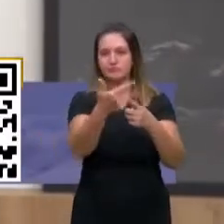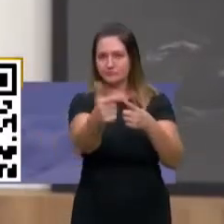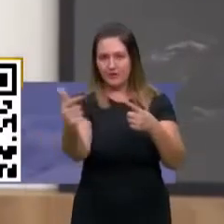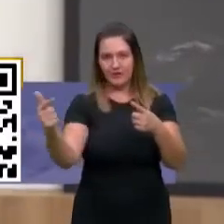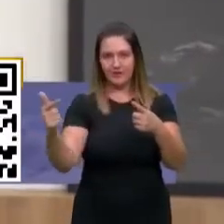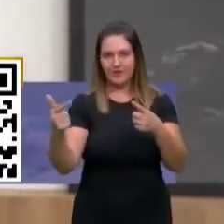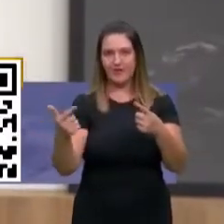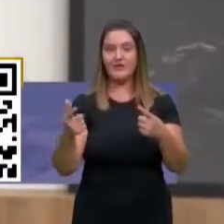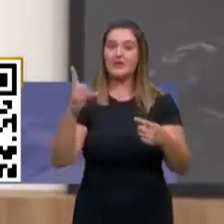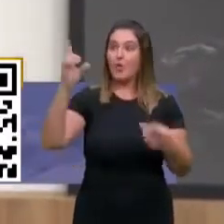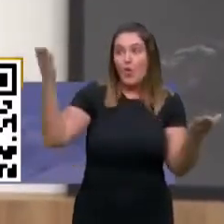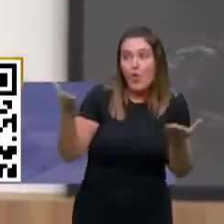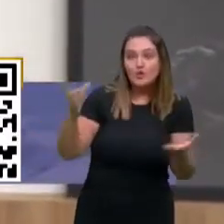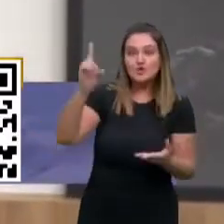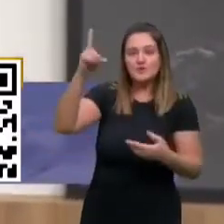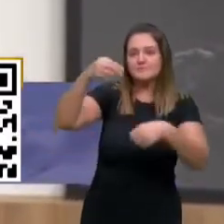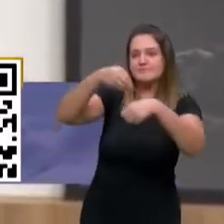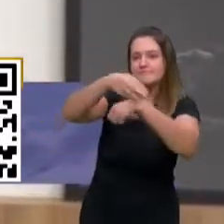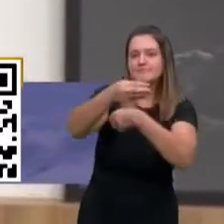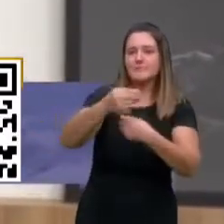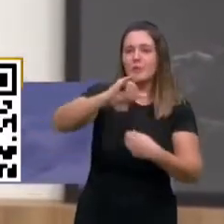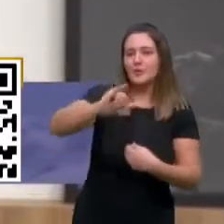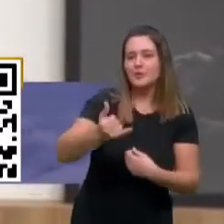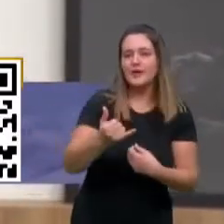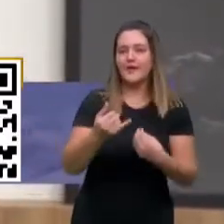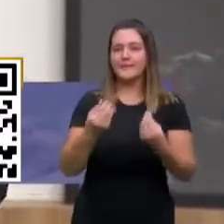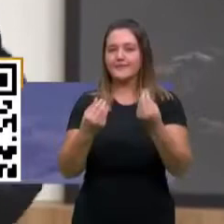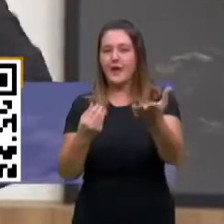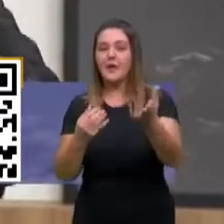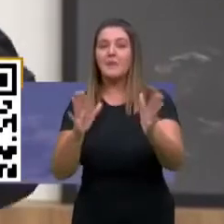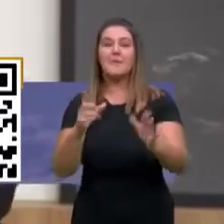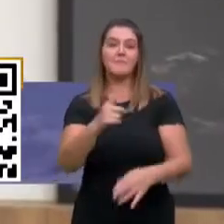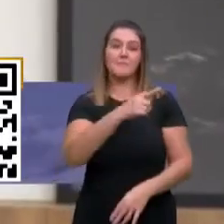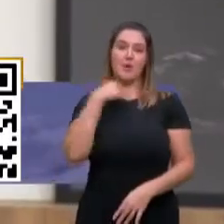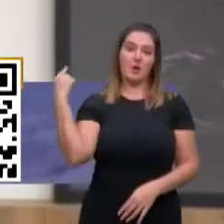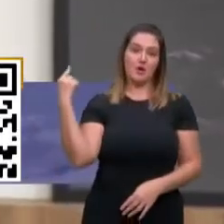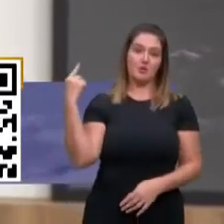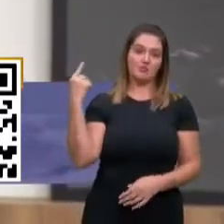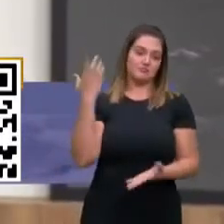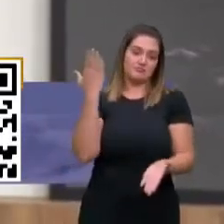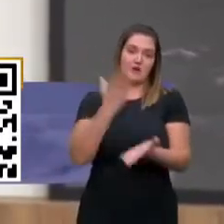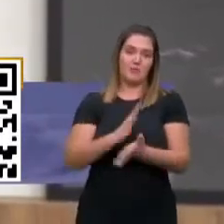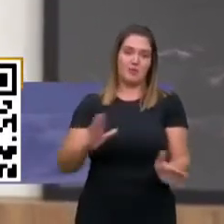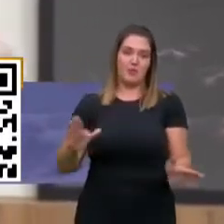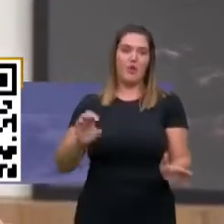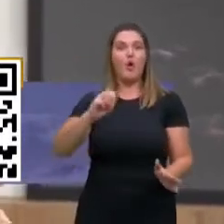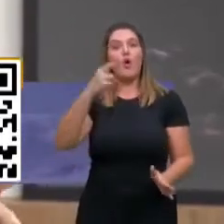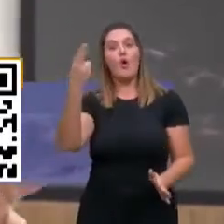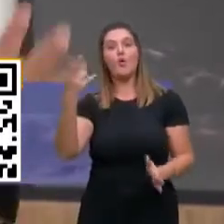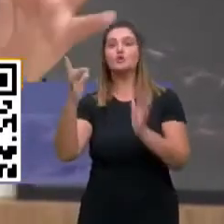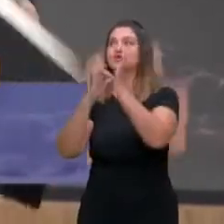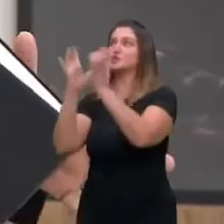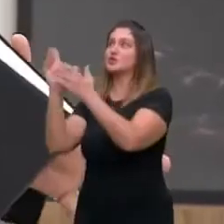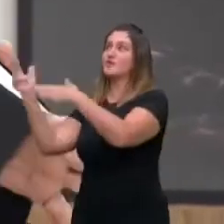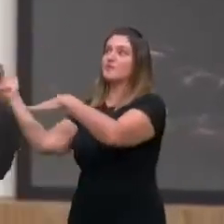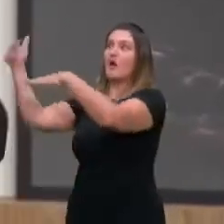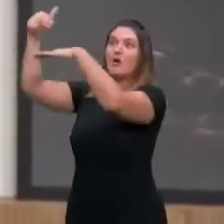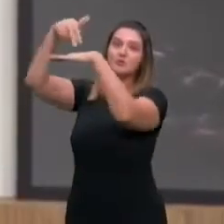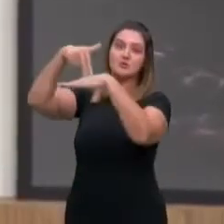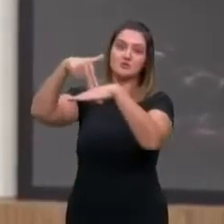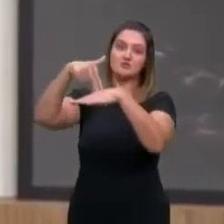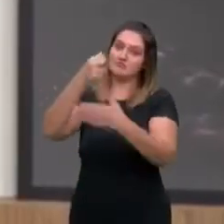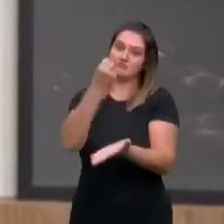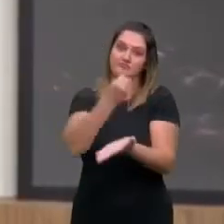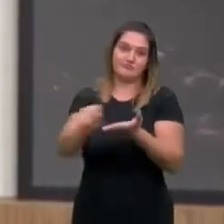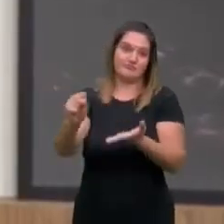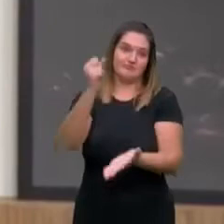várias oportunidades. Mas depois que você morrer, acabou. Ou depois que Jesus voltar, acabou. Quando a pessoa morre, ou morre salva, ou